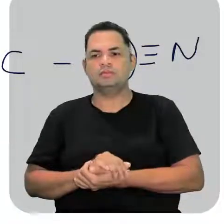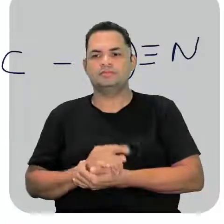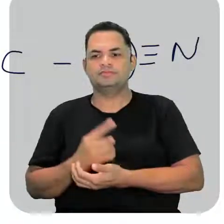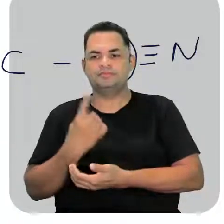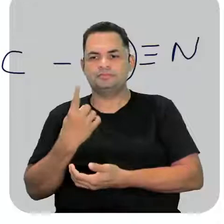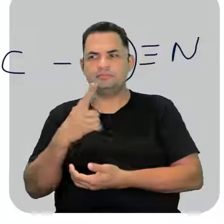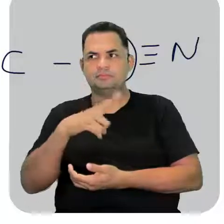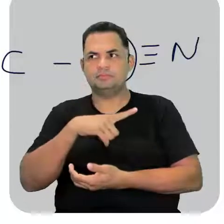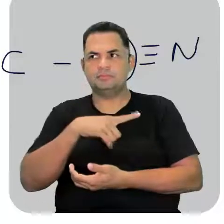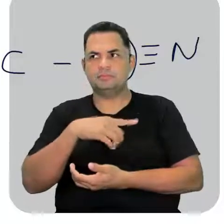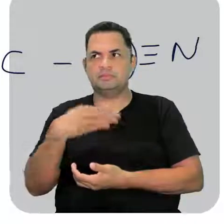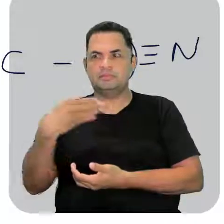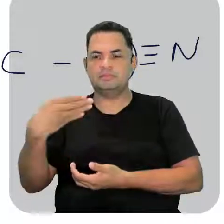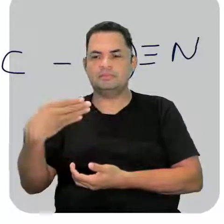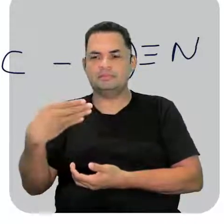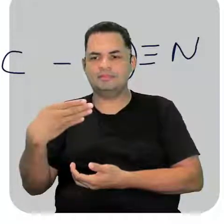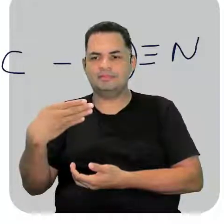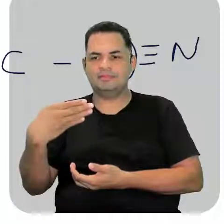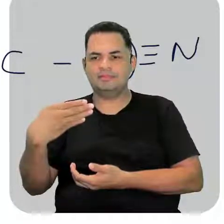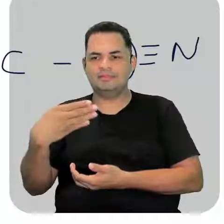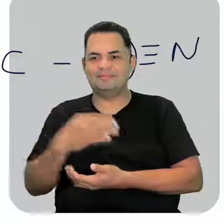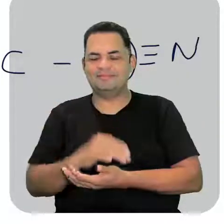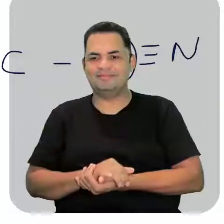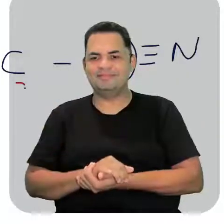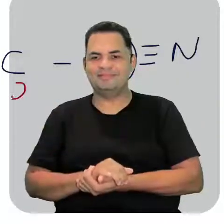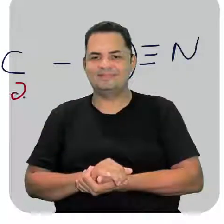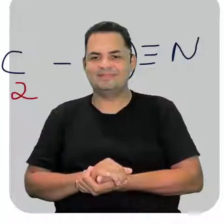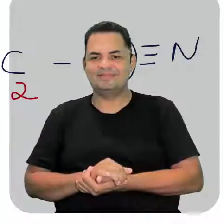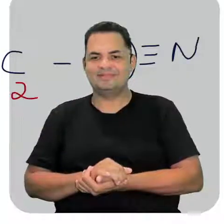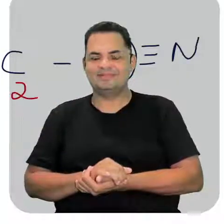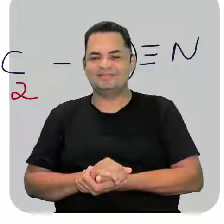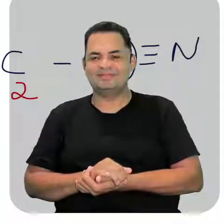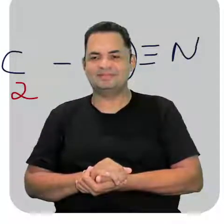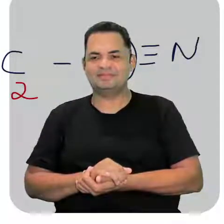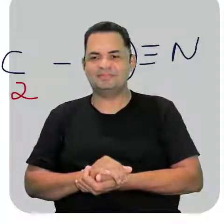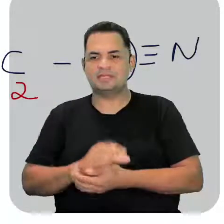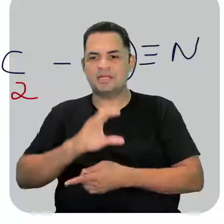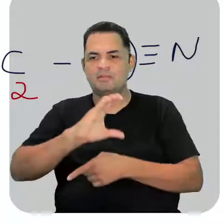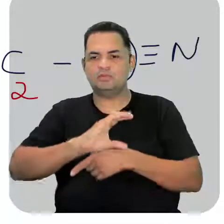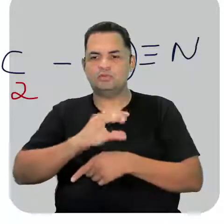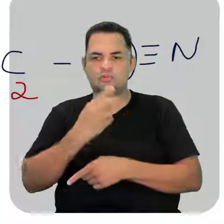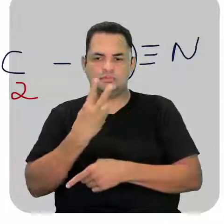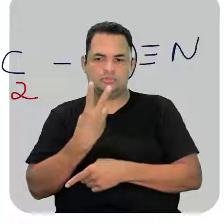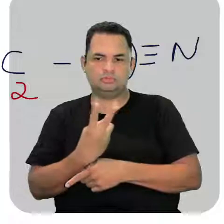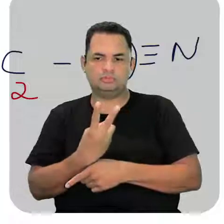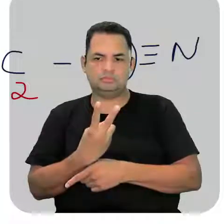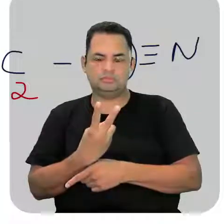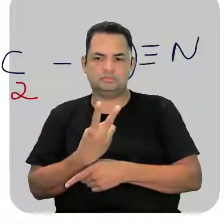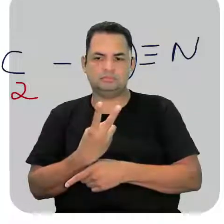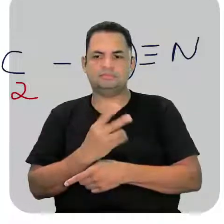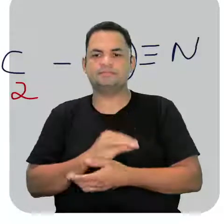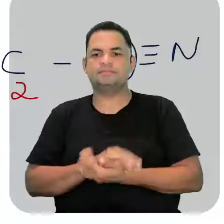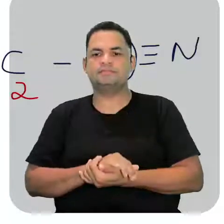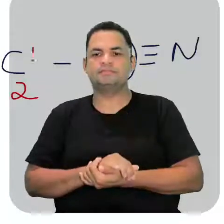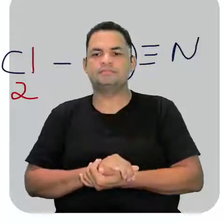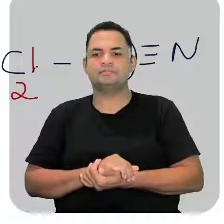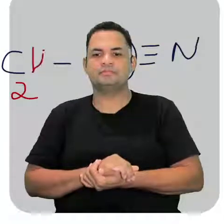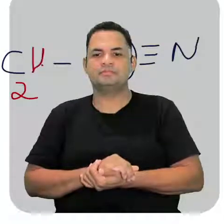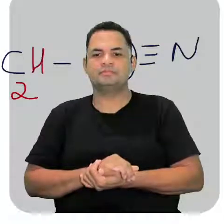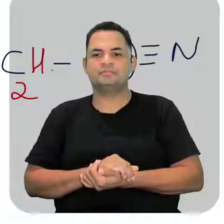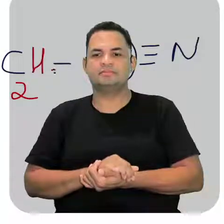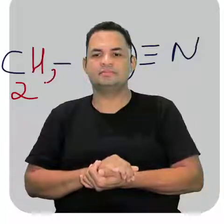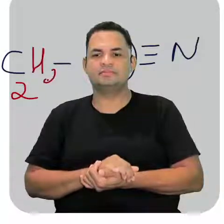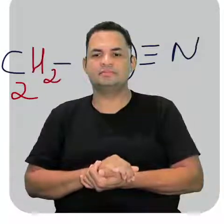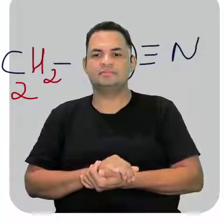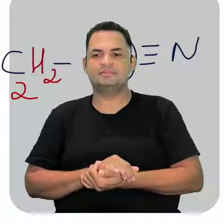4 ligações, mas o carbono 2 só tem 2. Se eu colocar aqui para